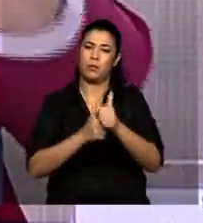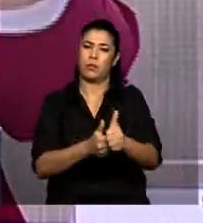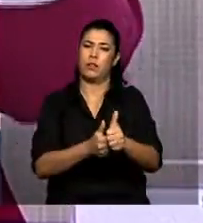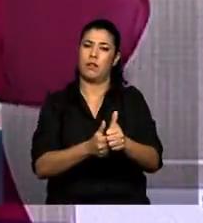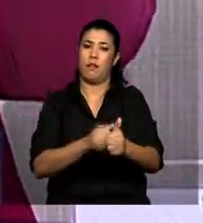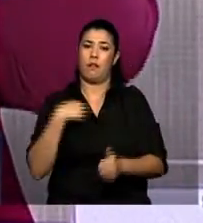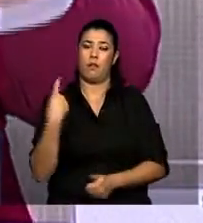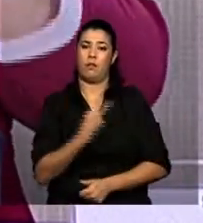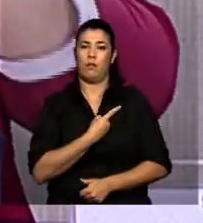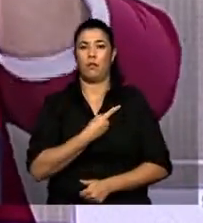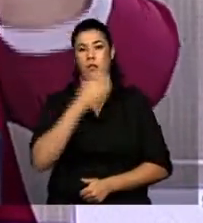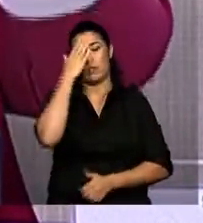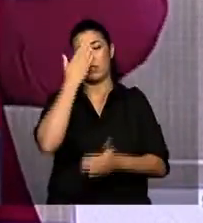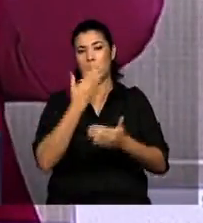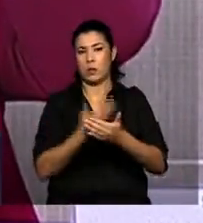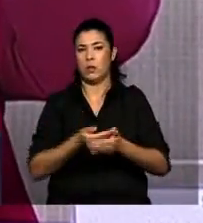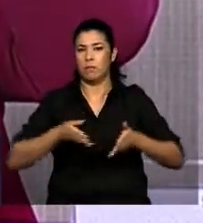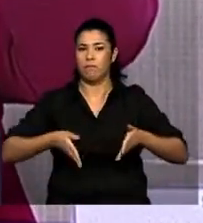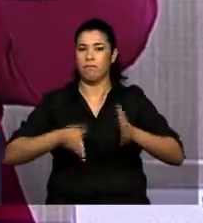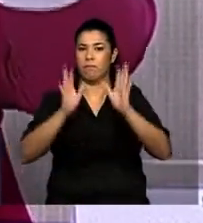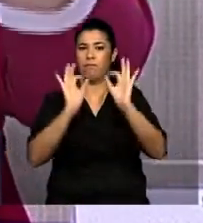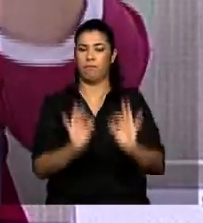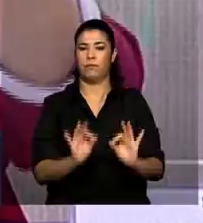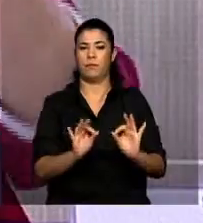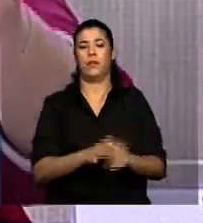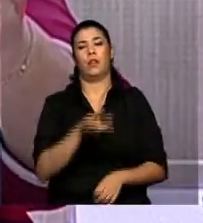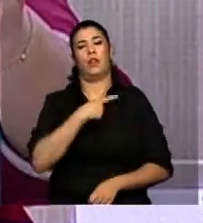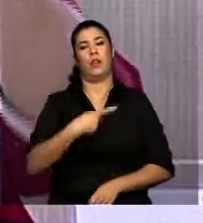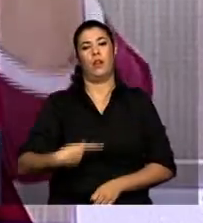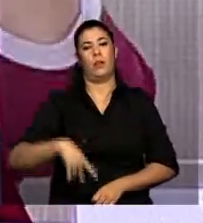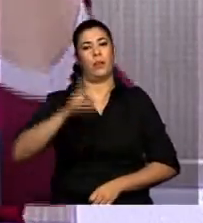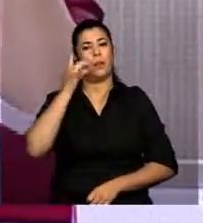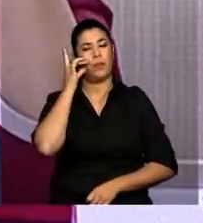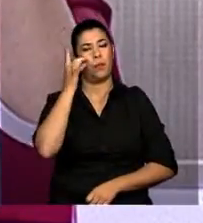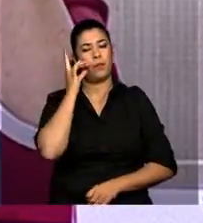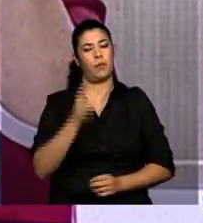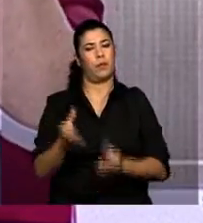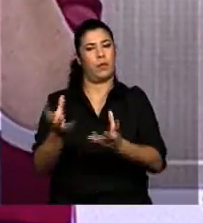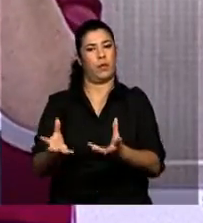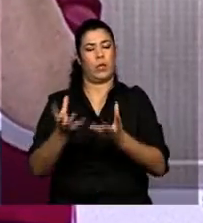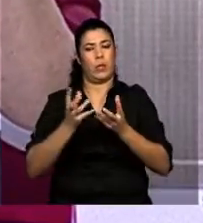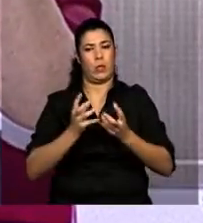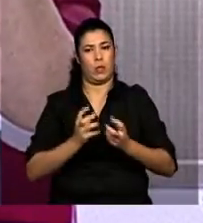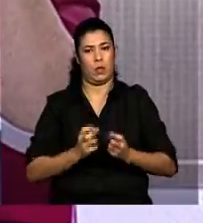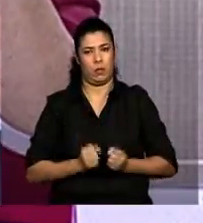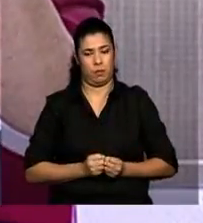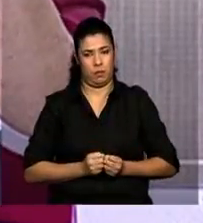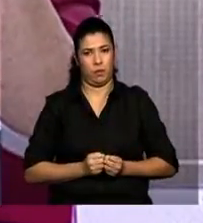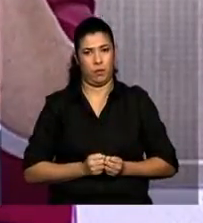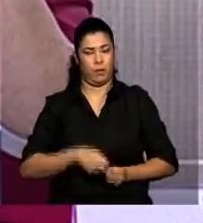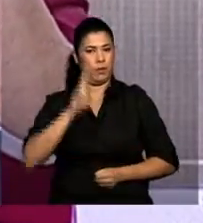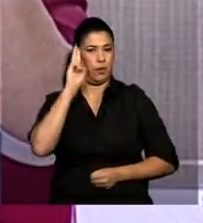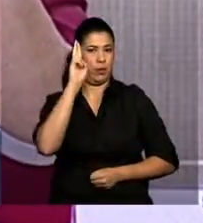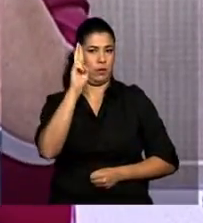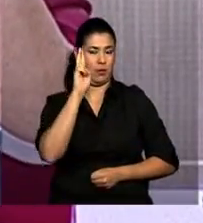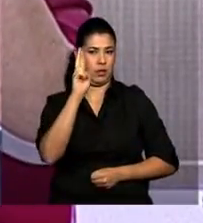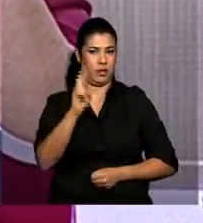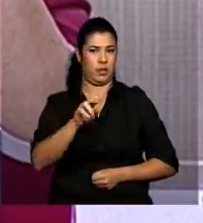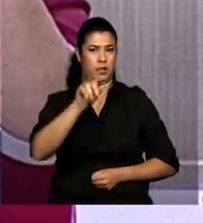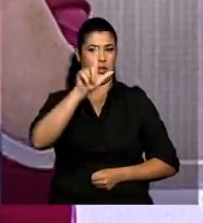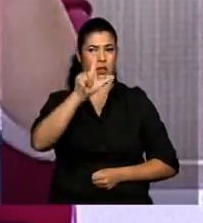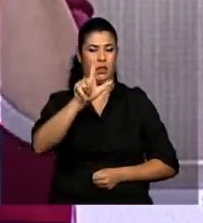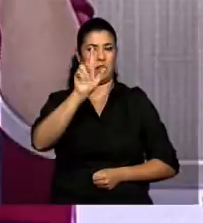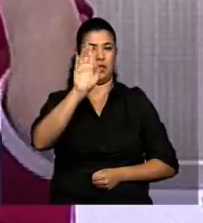entendemos que é por aí. A presidenta Dilma recebeu os representantes das entidades